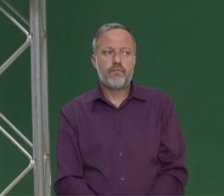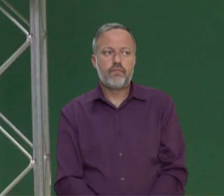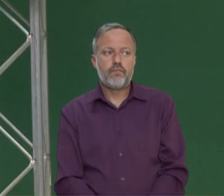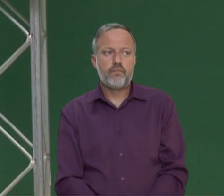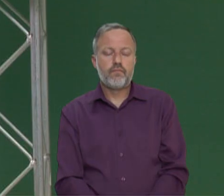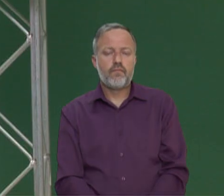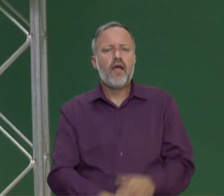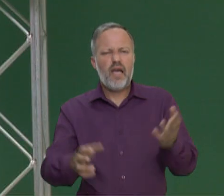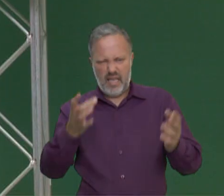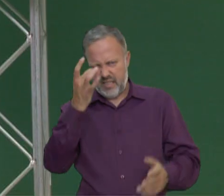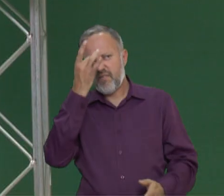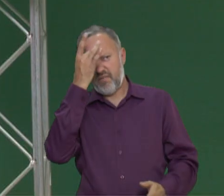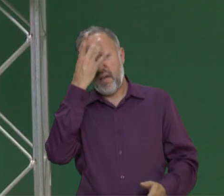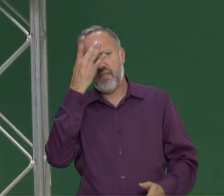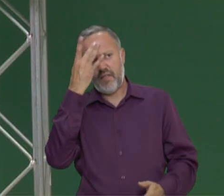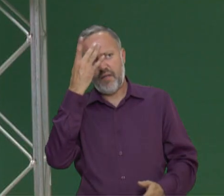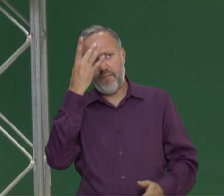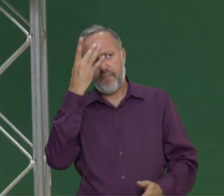Essa estava fácil, né?